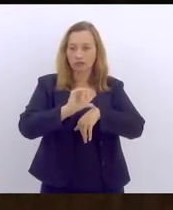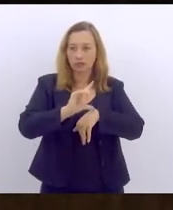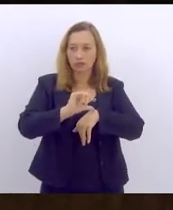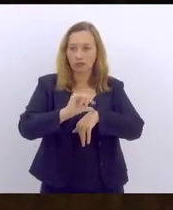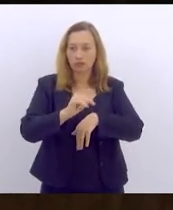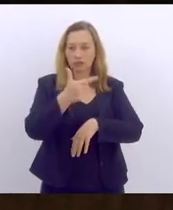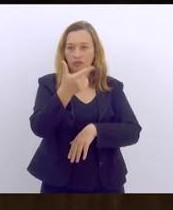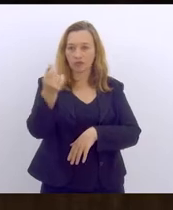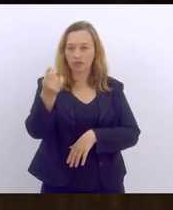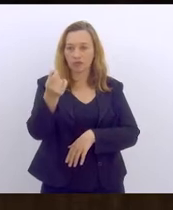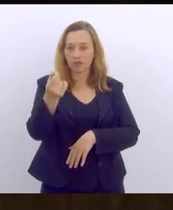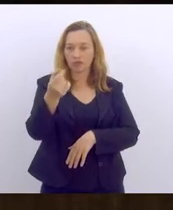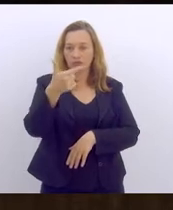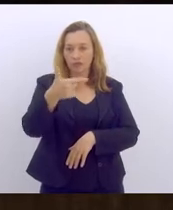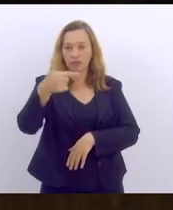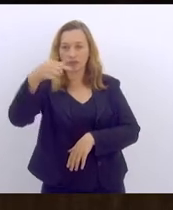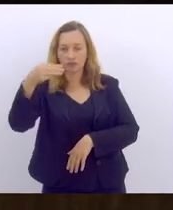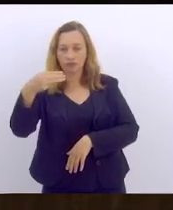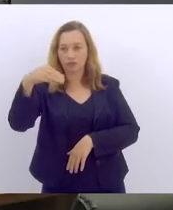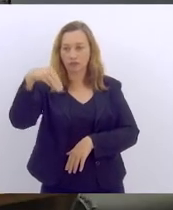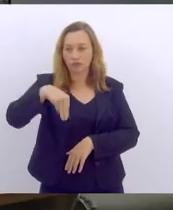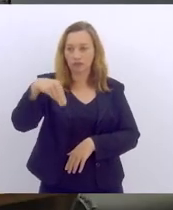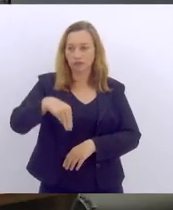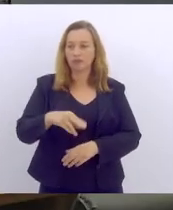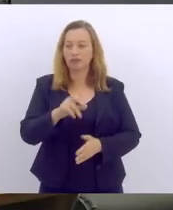e 23 minutos